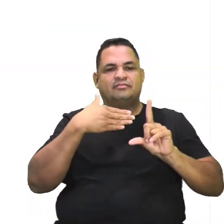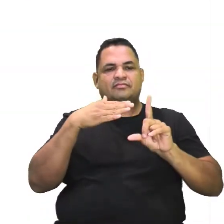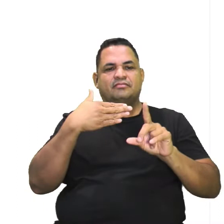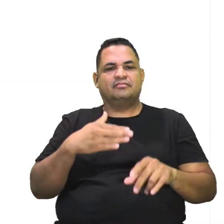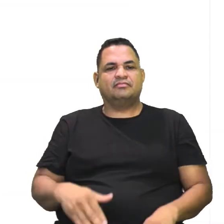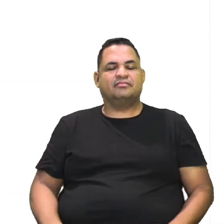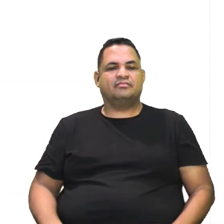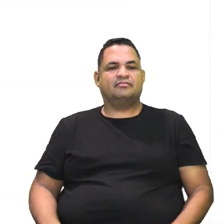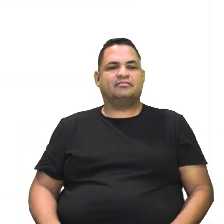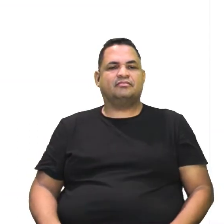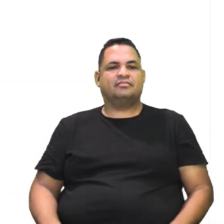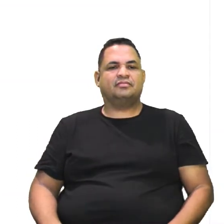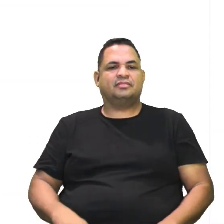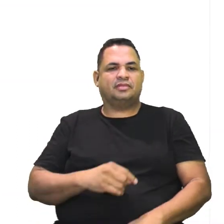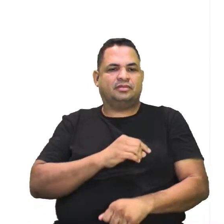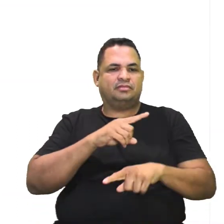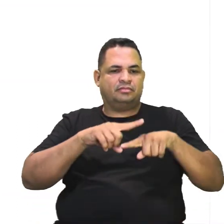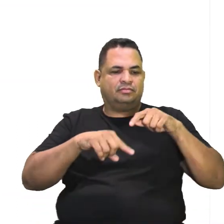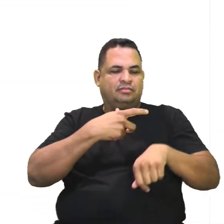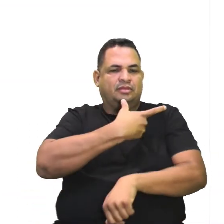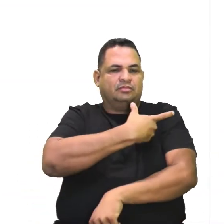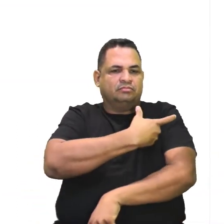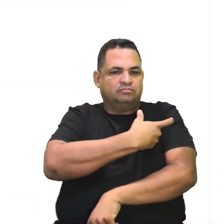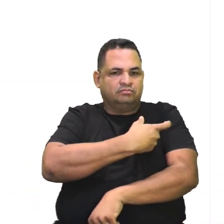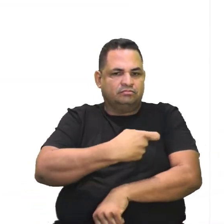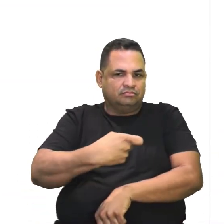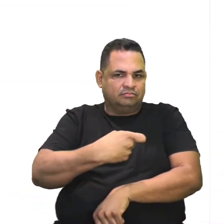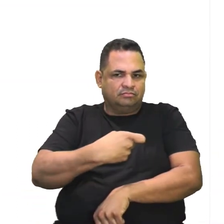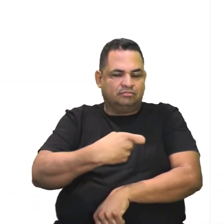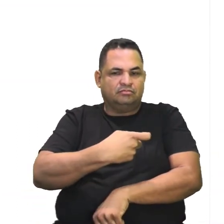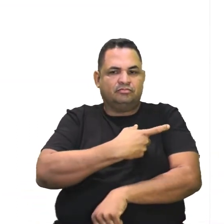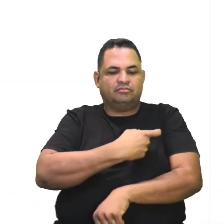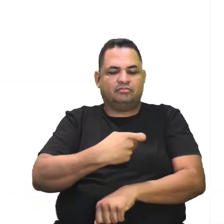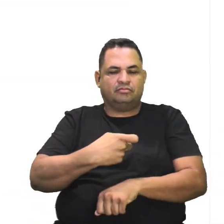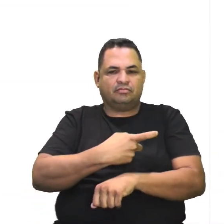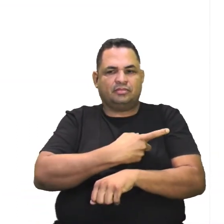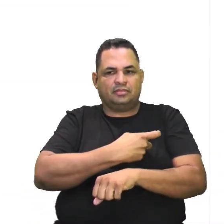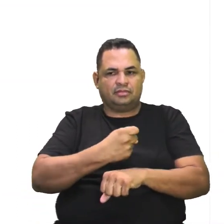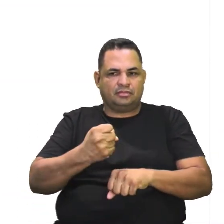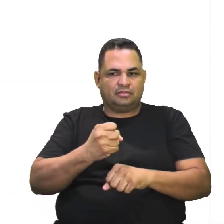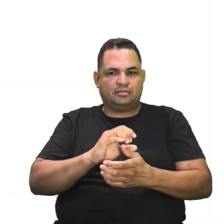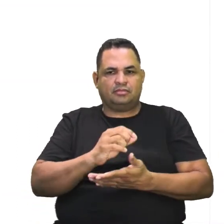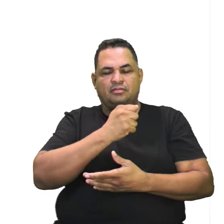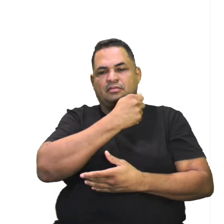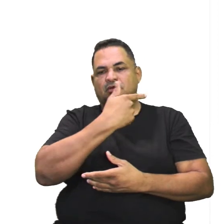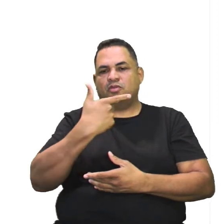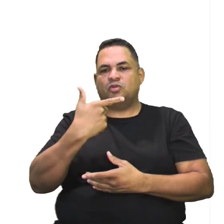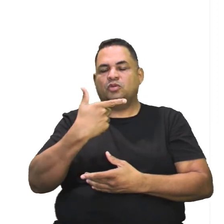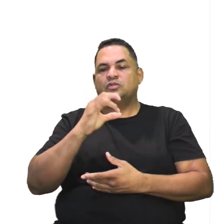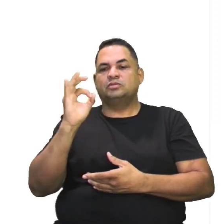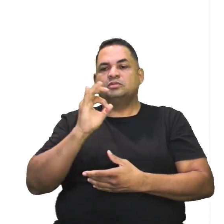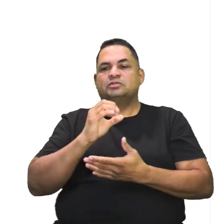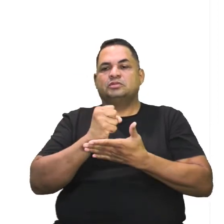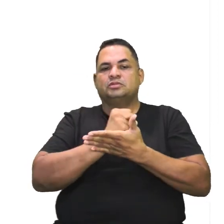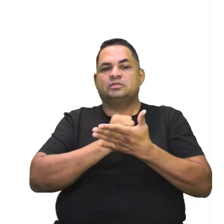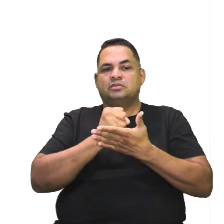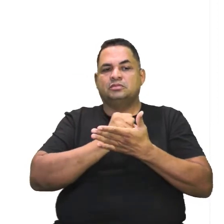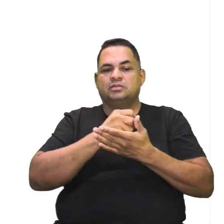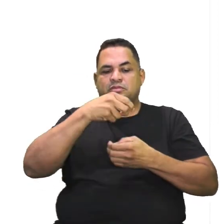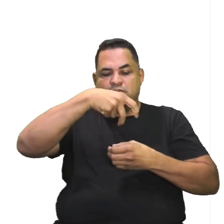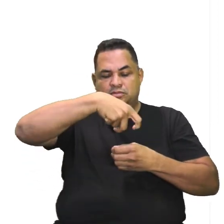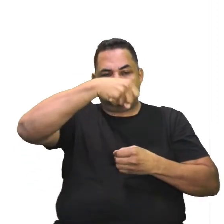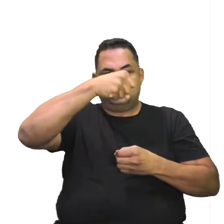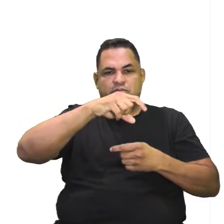ver. Uma seringa retira de cada vez 2% do remédio de um